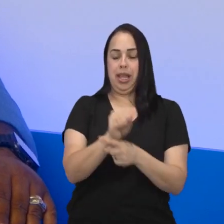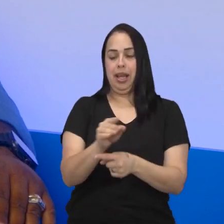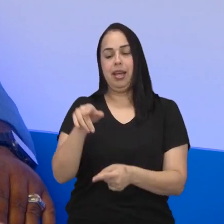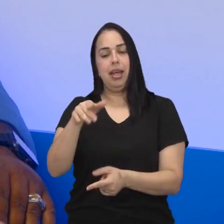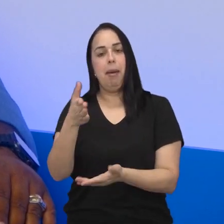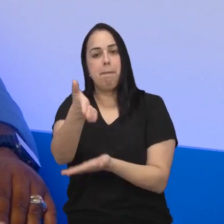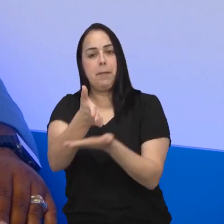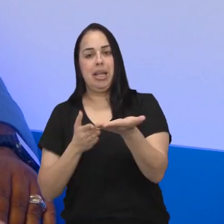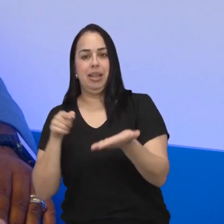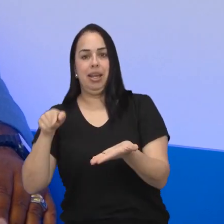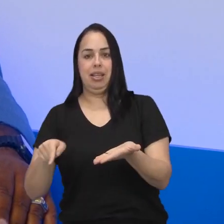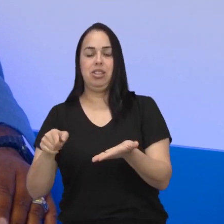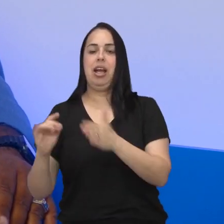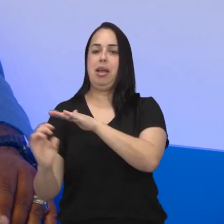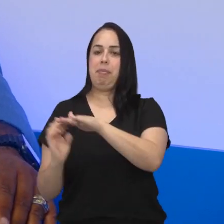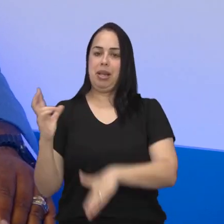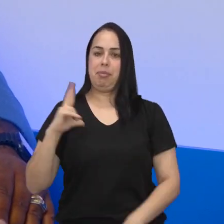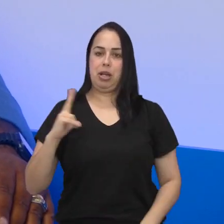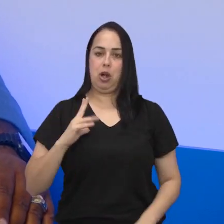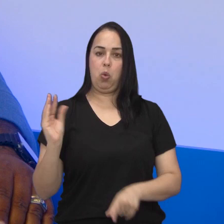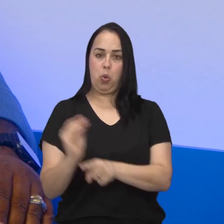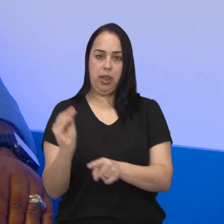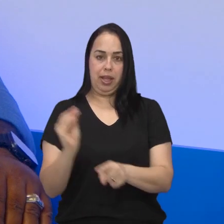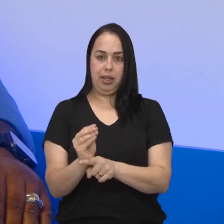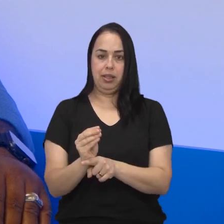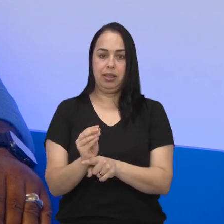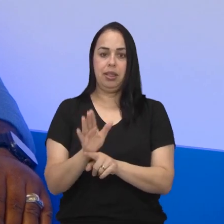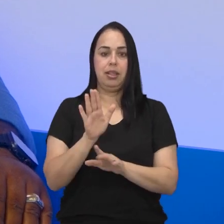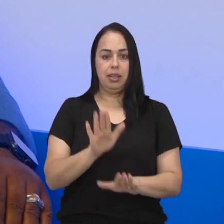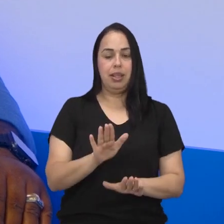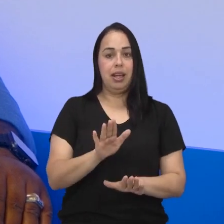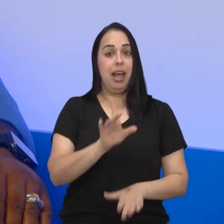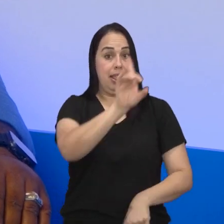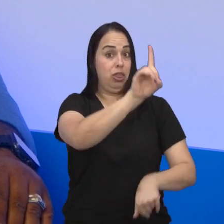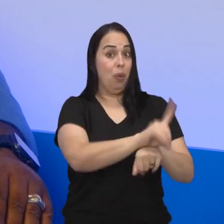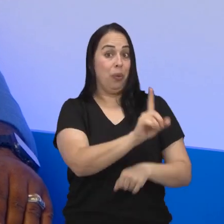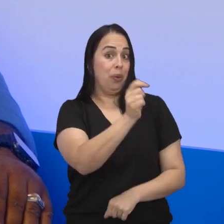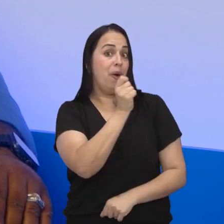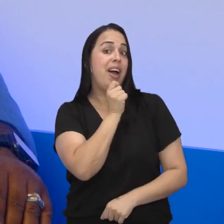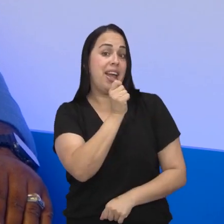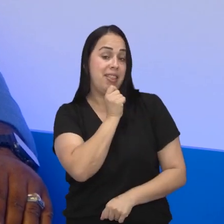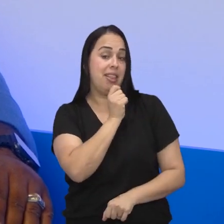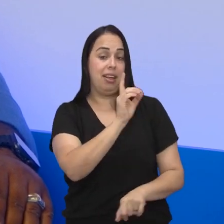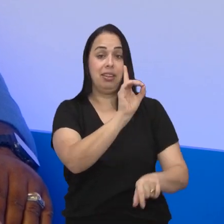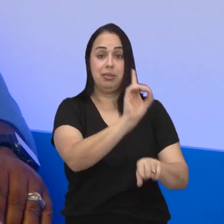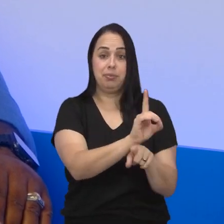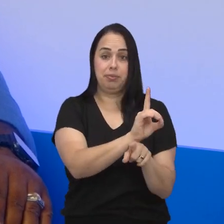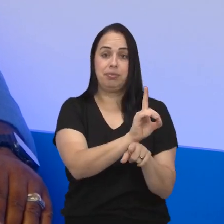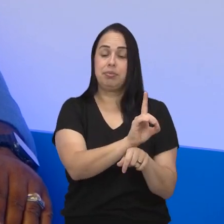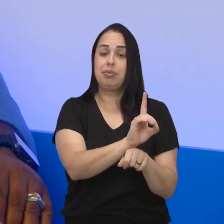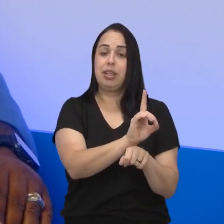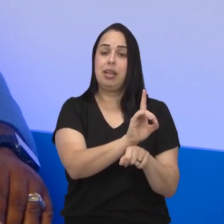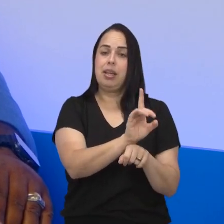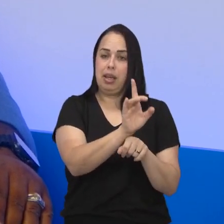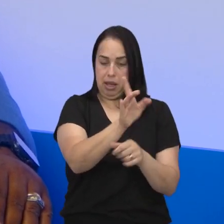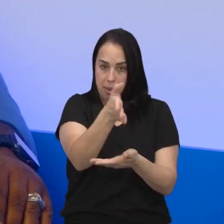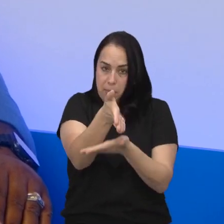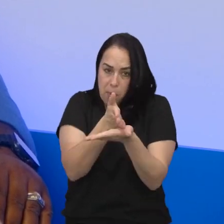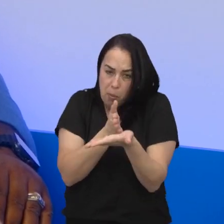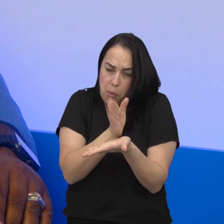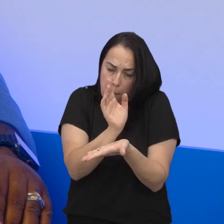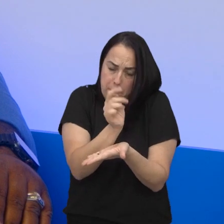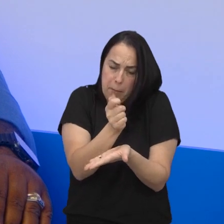tem que entender que quando, né, se privatiza, o governo ainda é dono, né? Vamos dizer, de uma pequena ações, uma